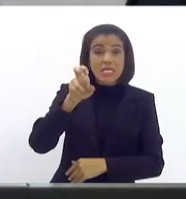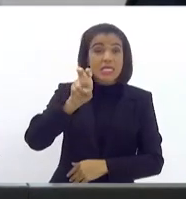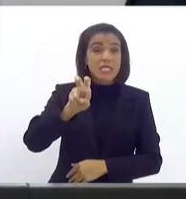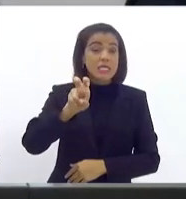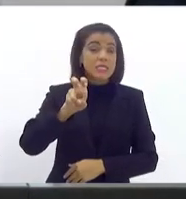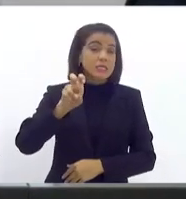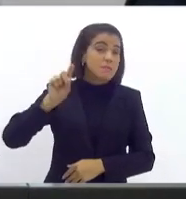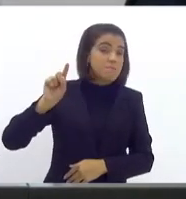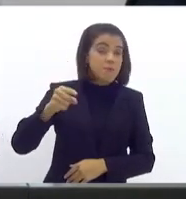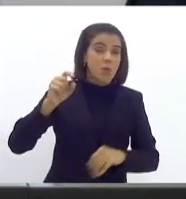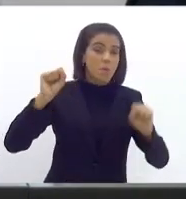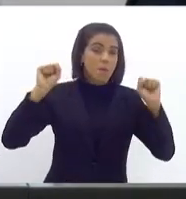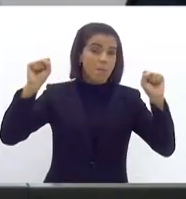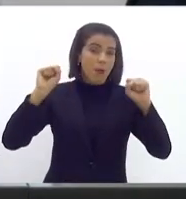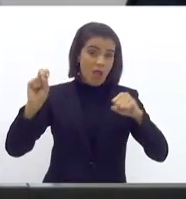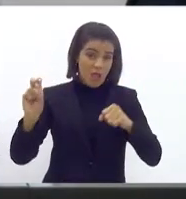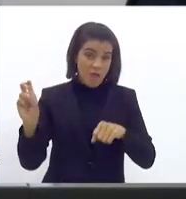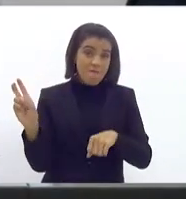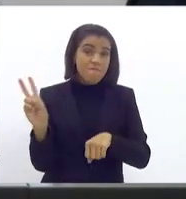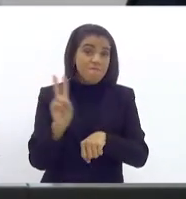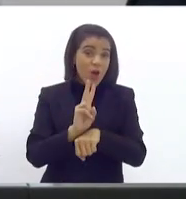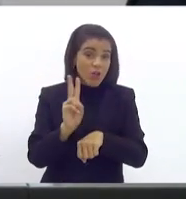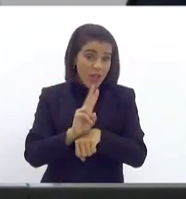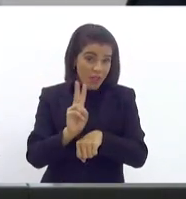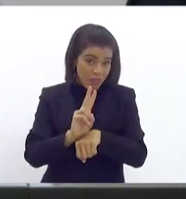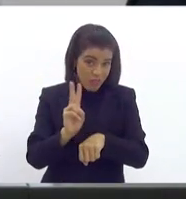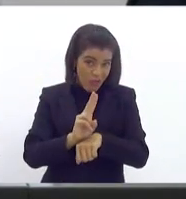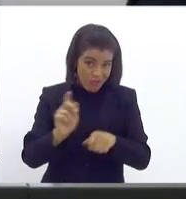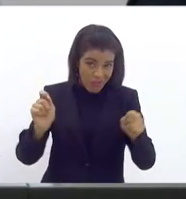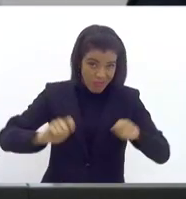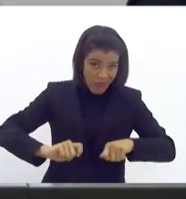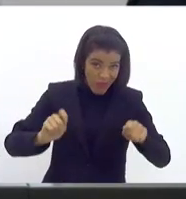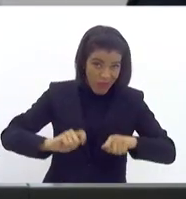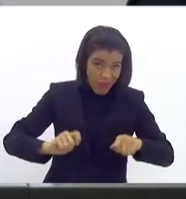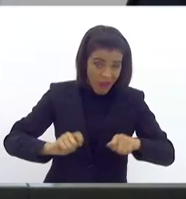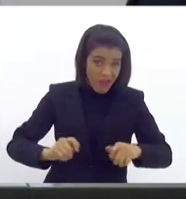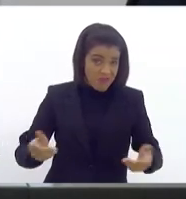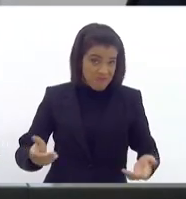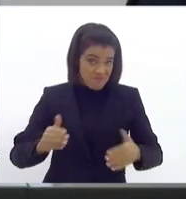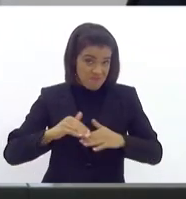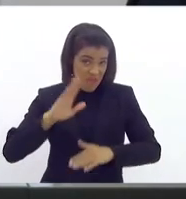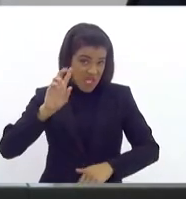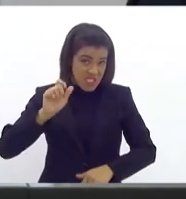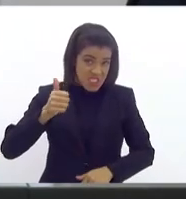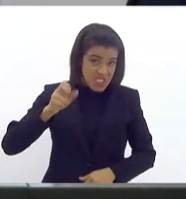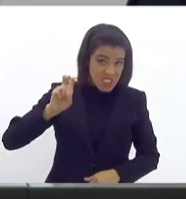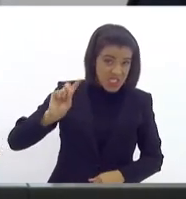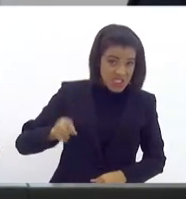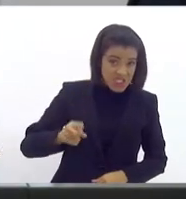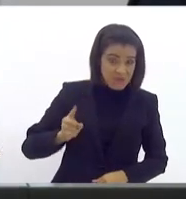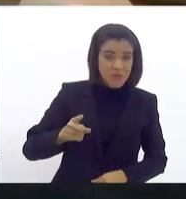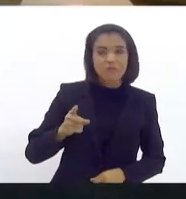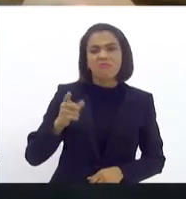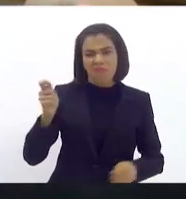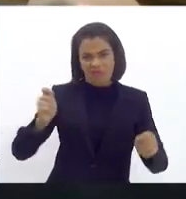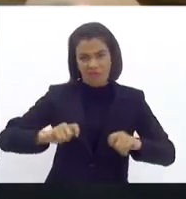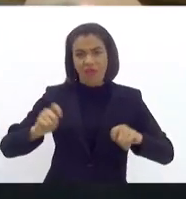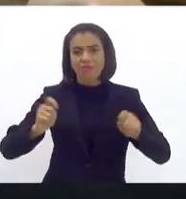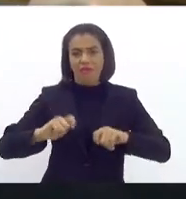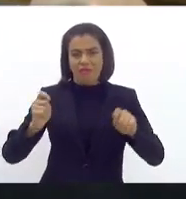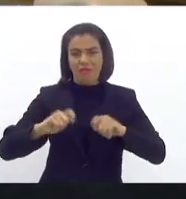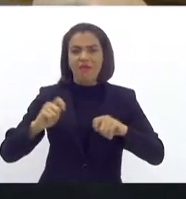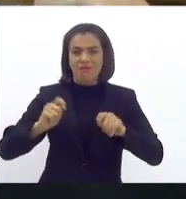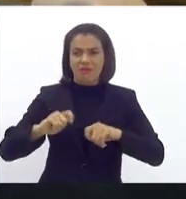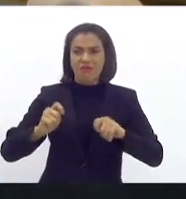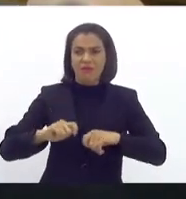15 mil torcedores. Volta Redonda cabe mais de 15? Talvez caiba. O Correão cabe. Acho que não cabe. Não. Cabe quando coloca a arquibancada lá do outro lado.